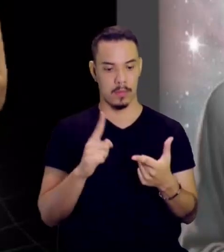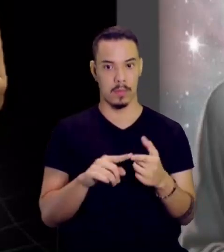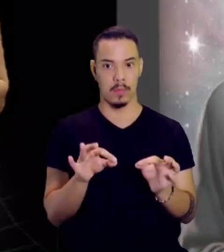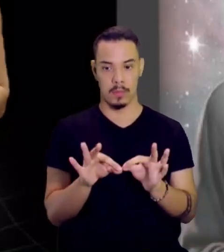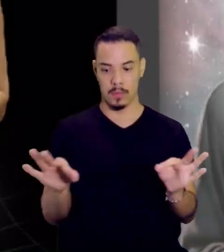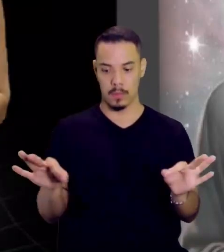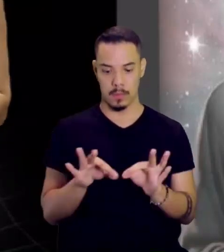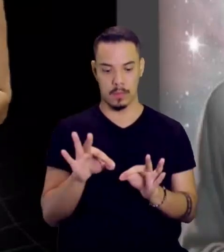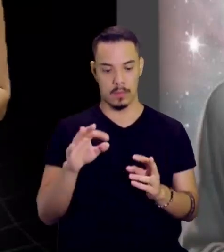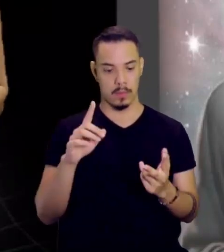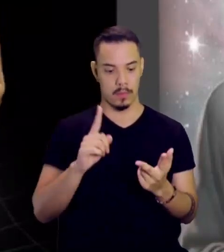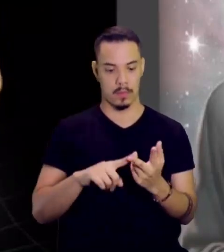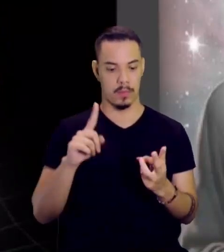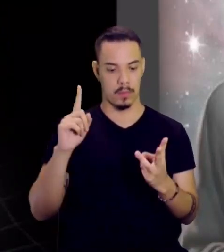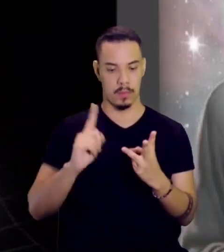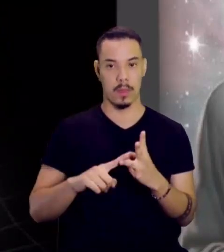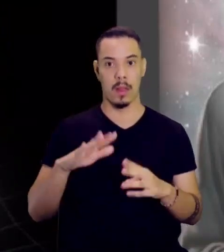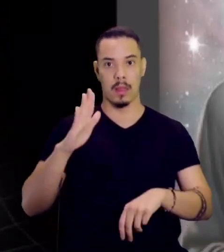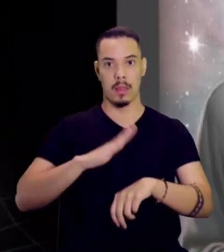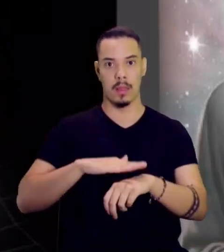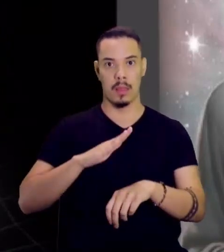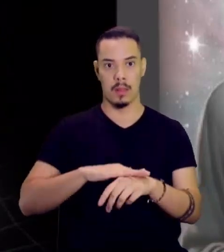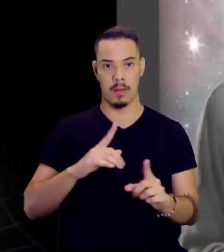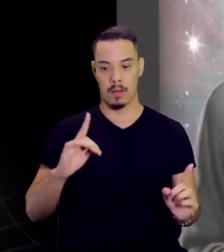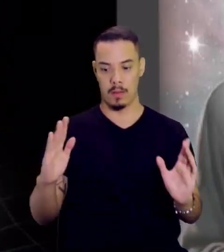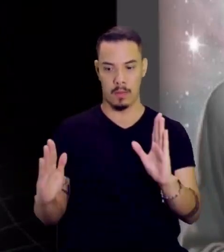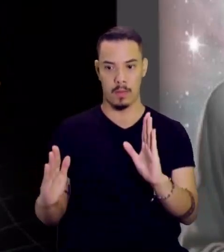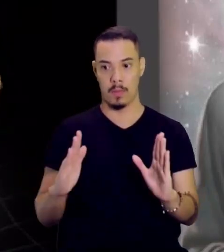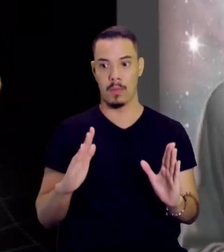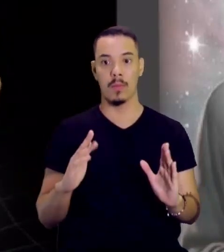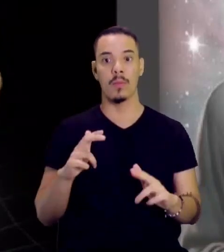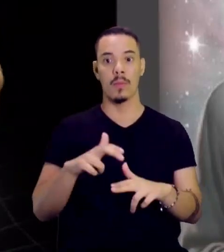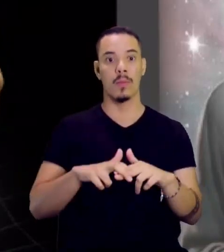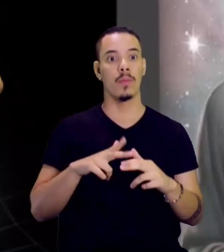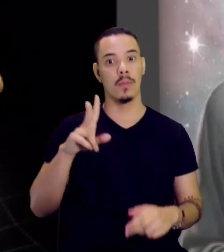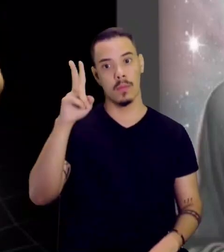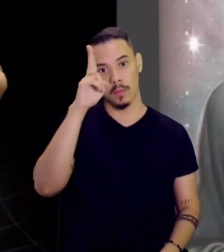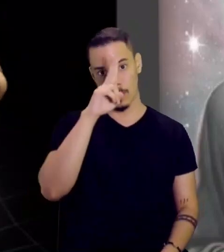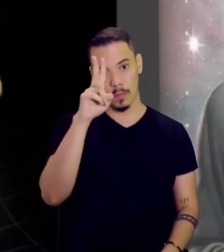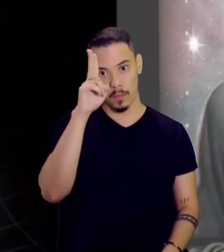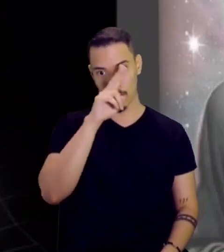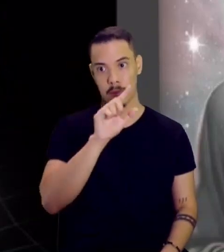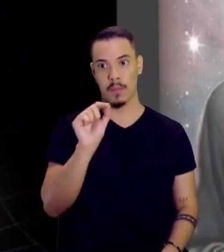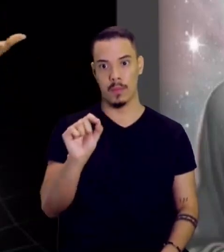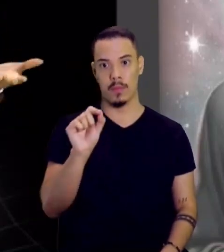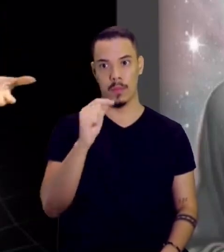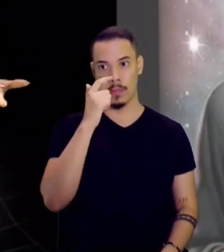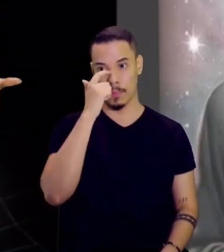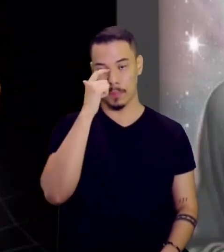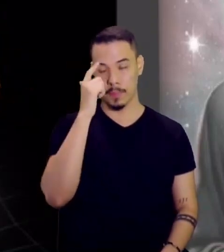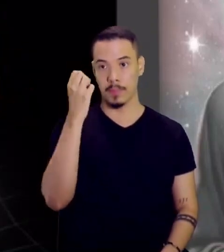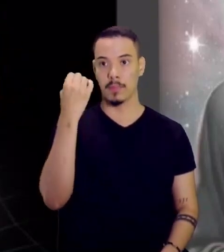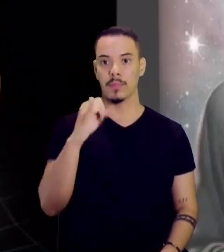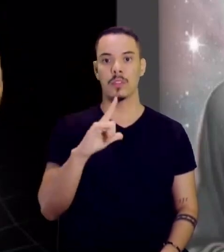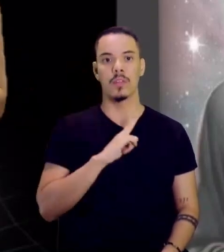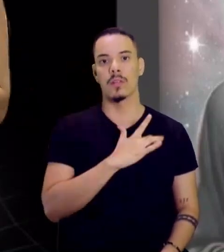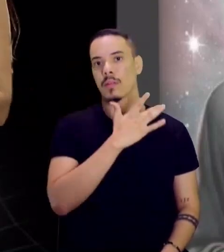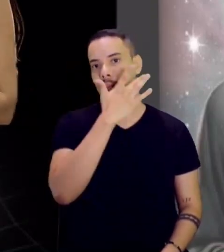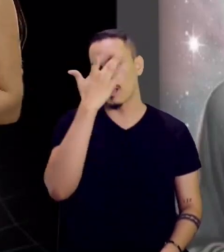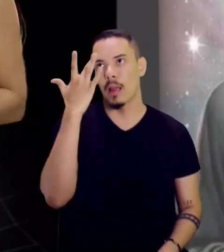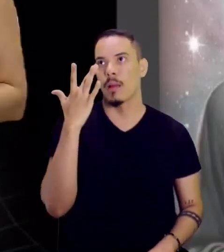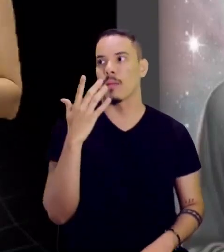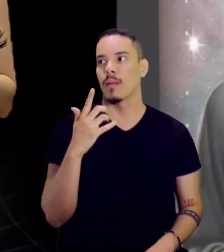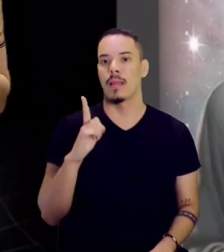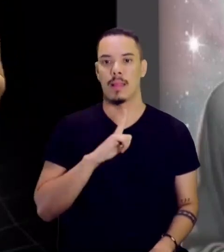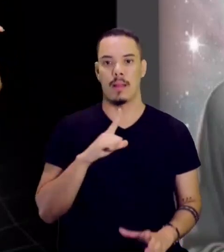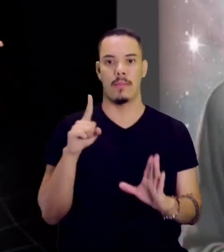e tempo. Não é isso? É e ali, isso. lembrando, pessoal, olha só, que se a gente tiver questões abertas, a nossa dica,